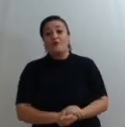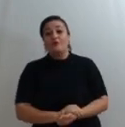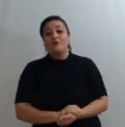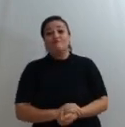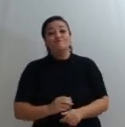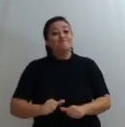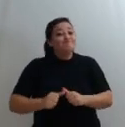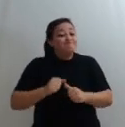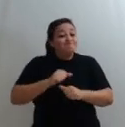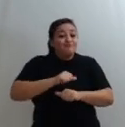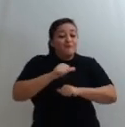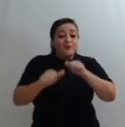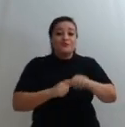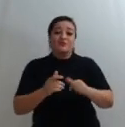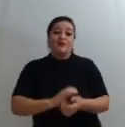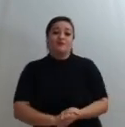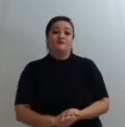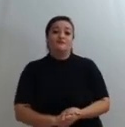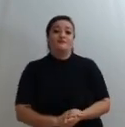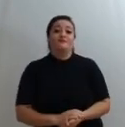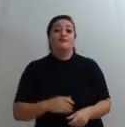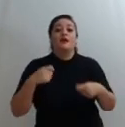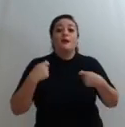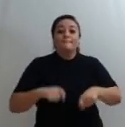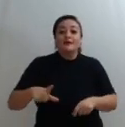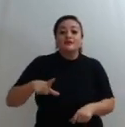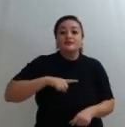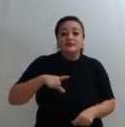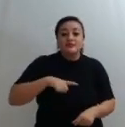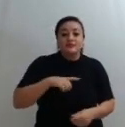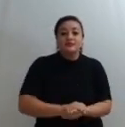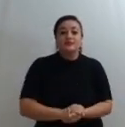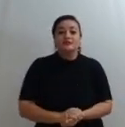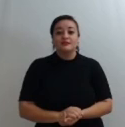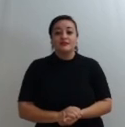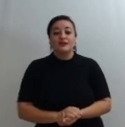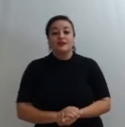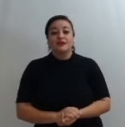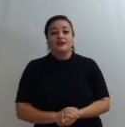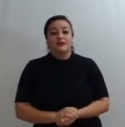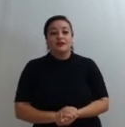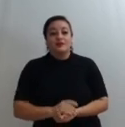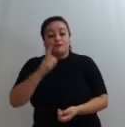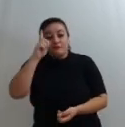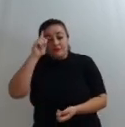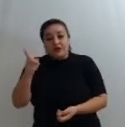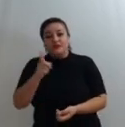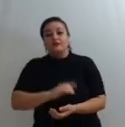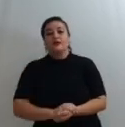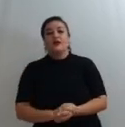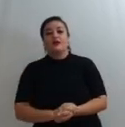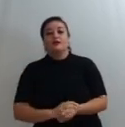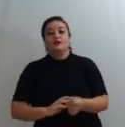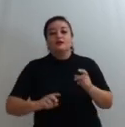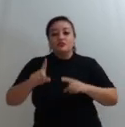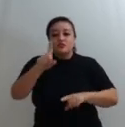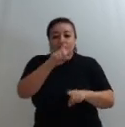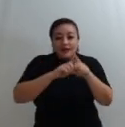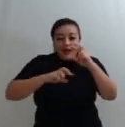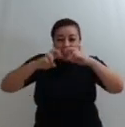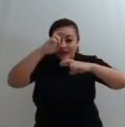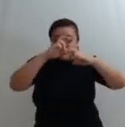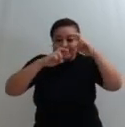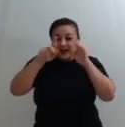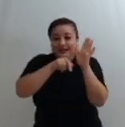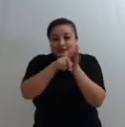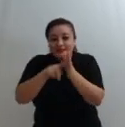haja substancialmente uma possibilidade, uma perspectiva de analisarmos com